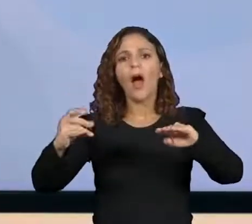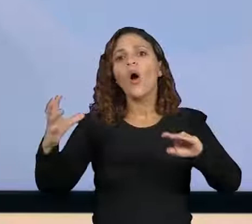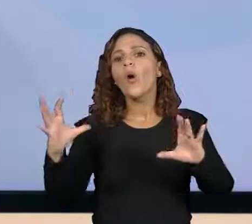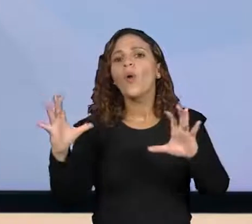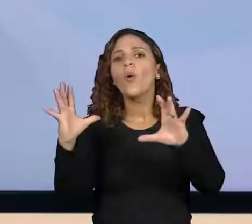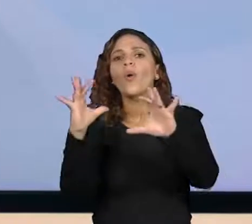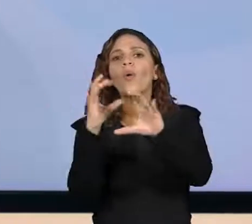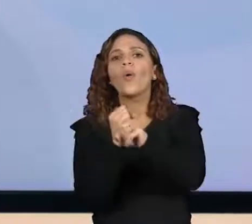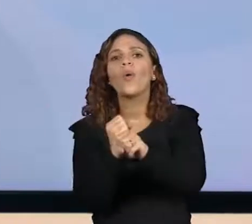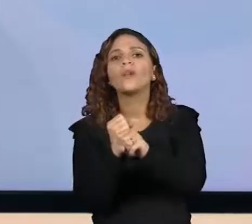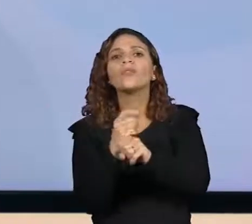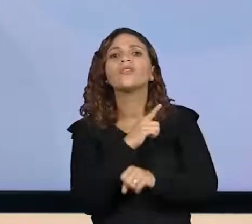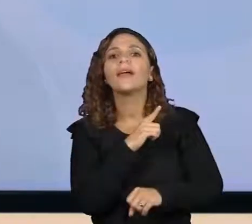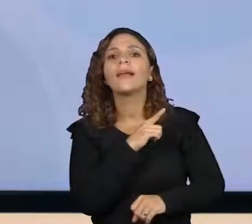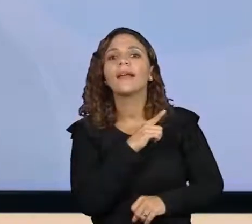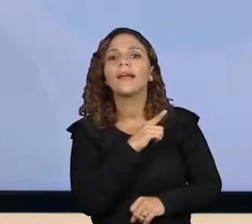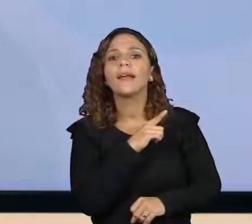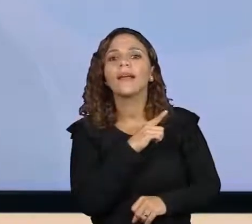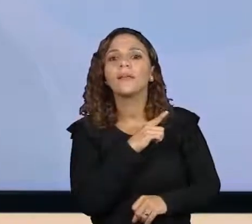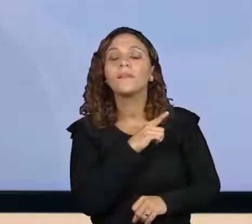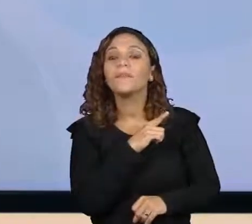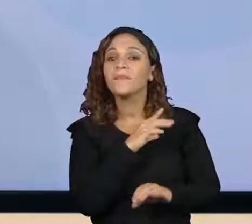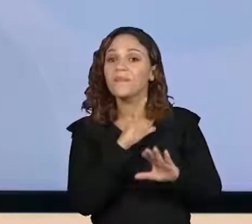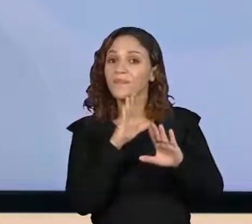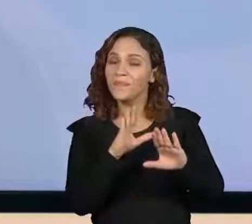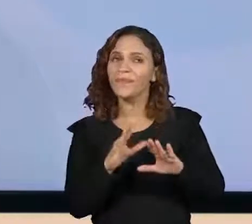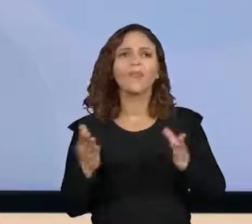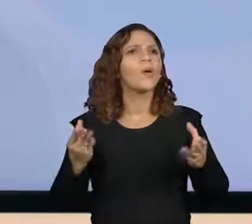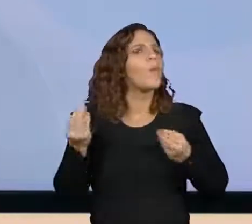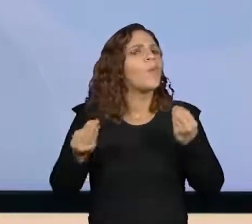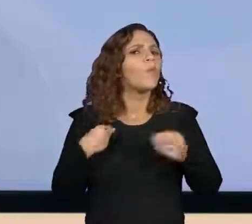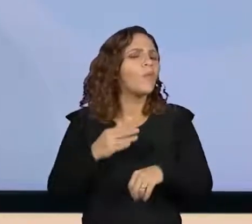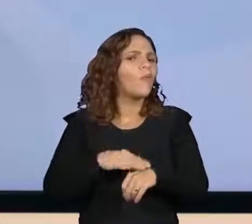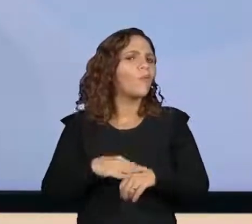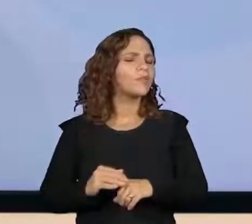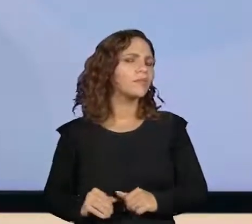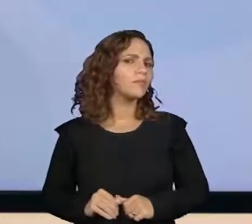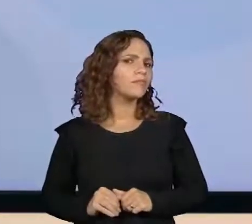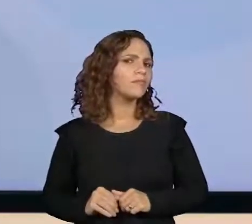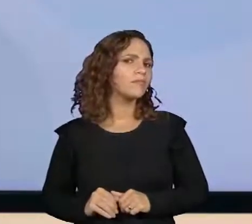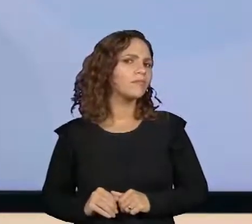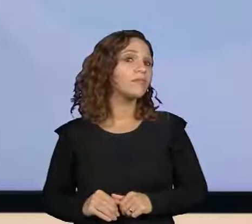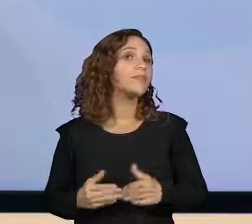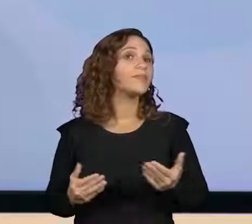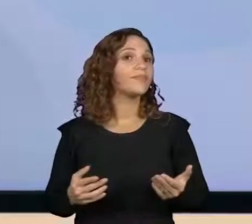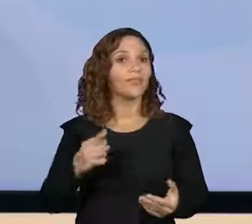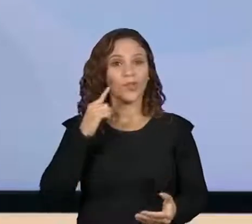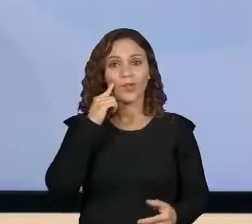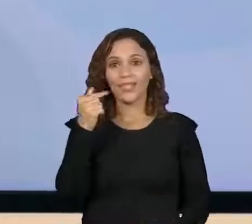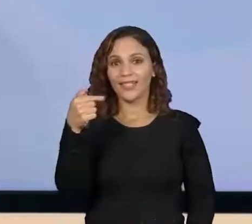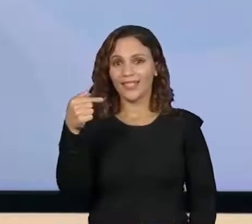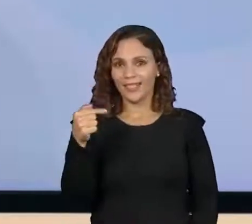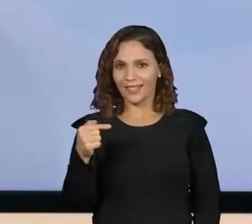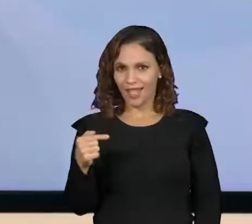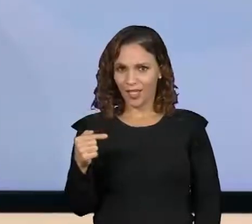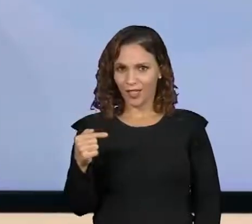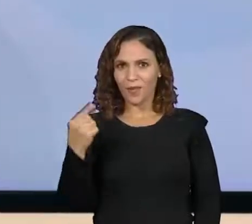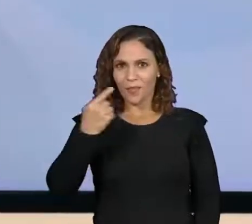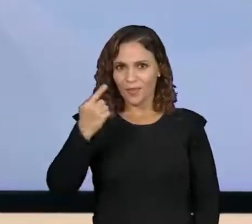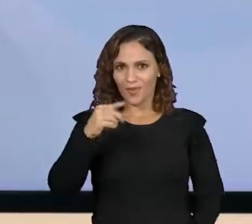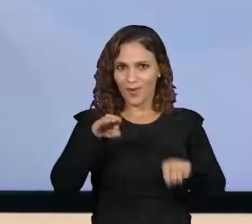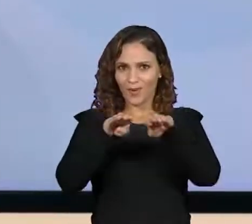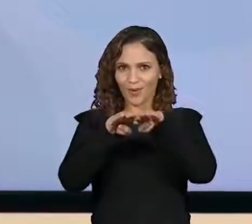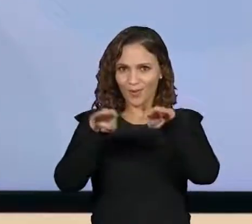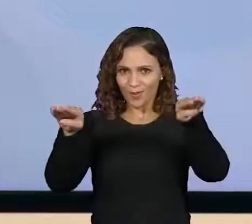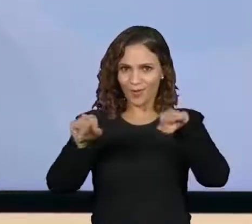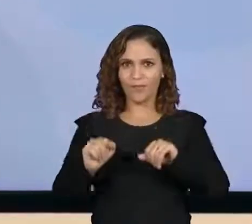guarda? Aí é só a gente fazer o quê? 7 carrinhos da primeira